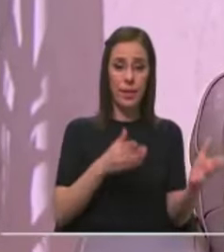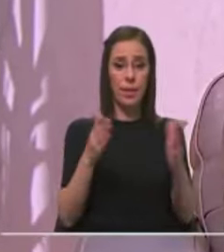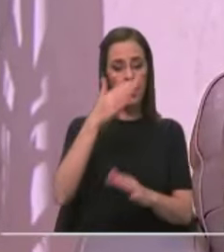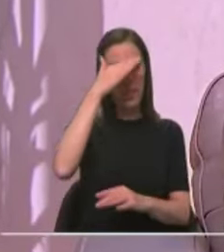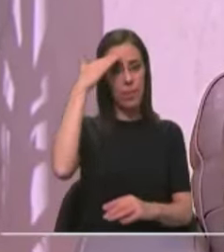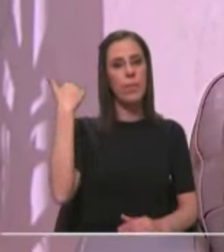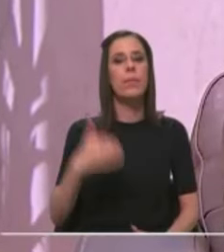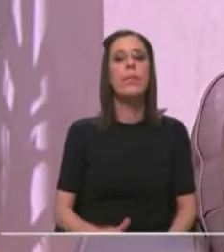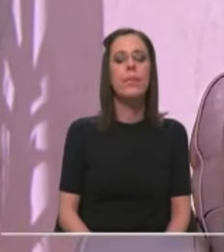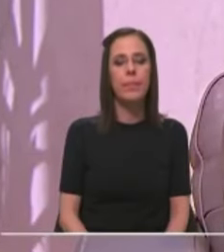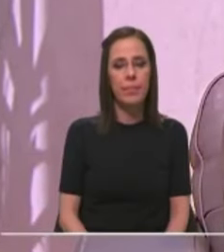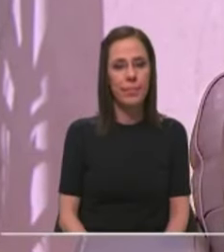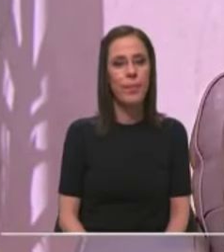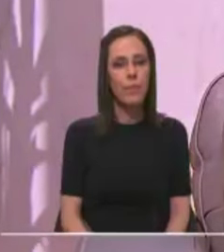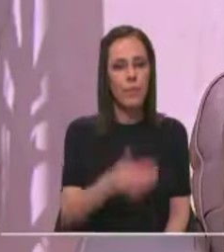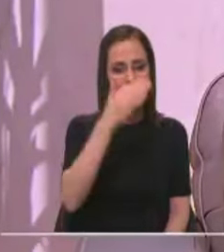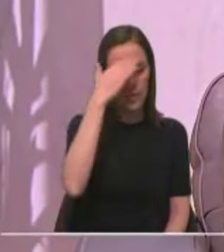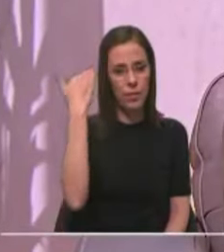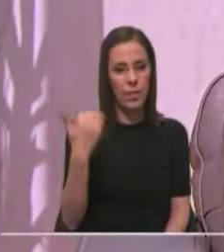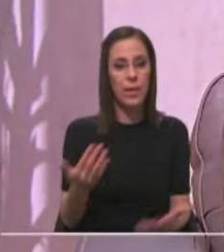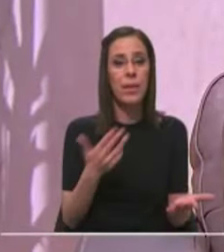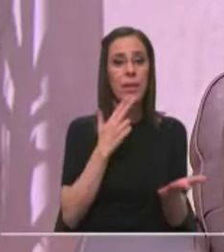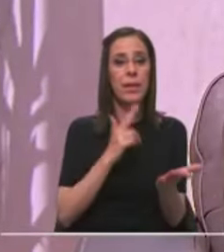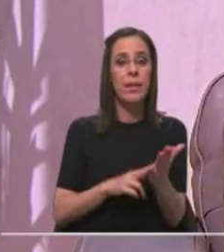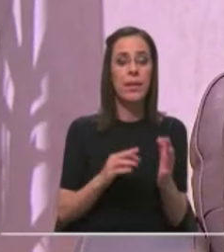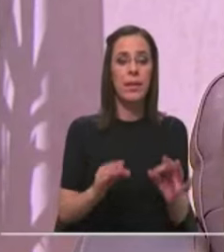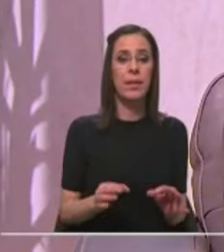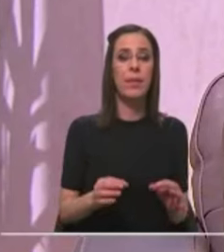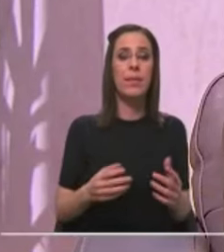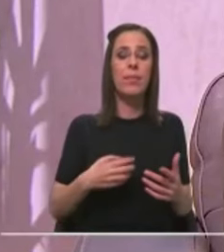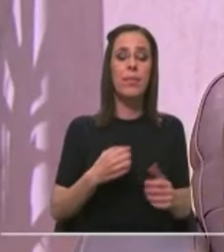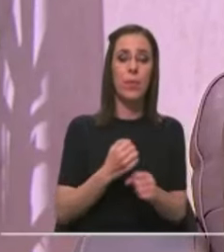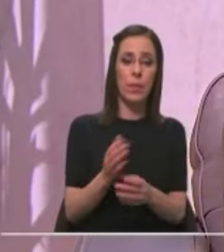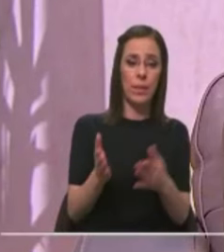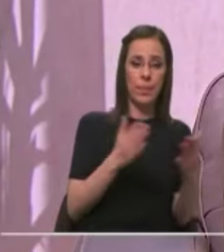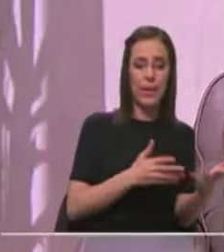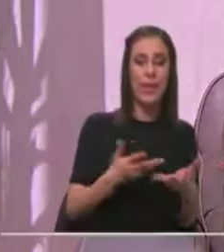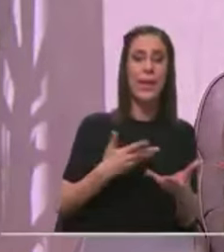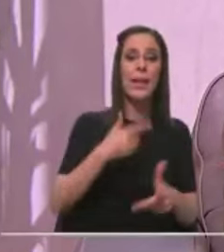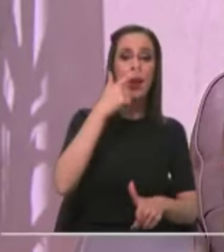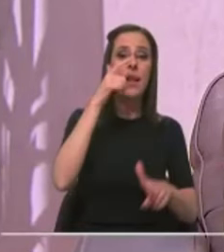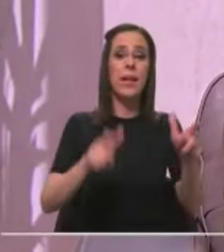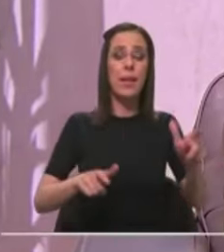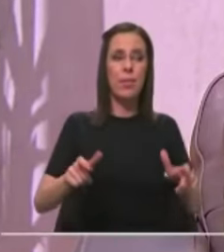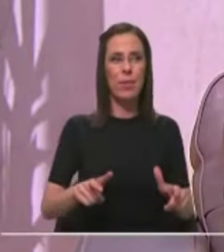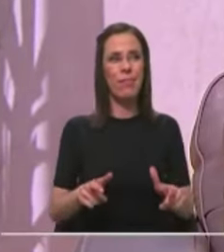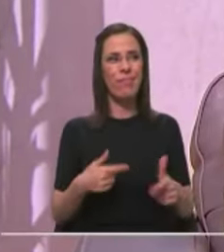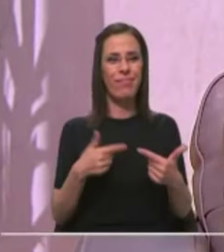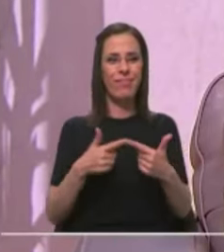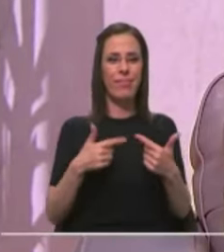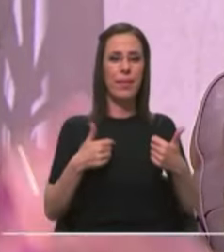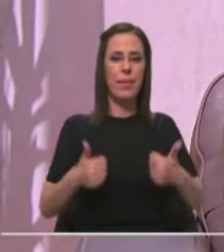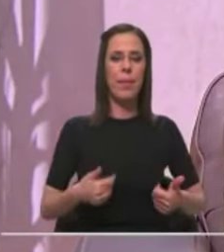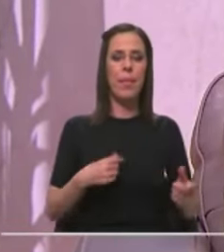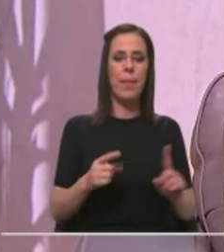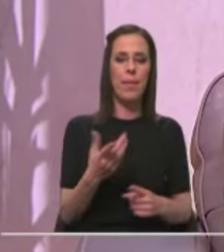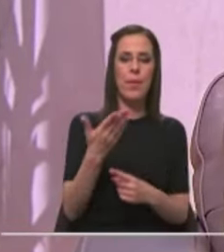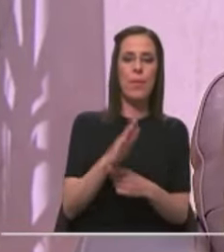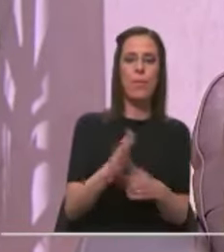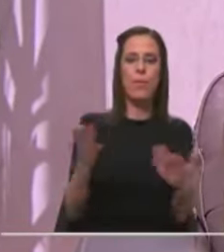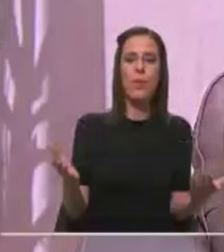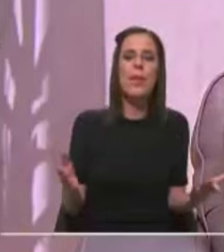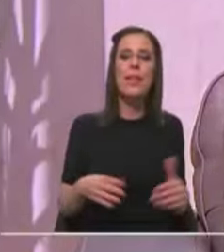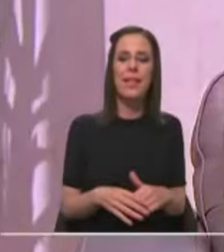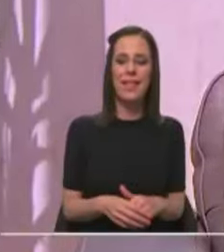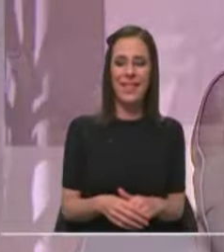difícil ou não essa foi a parte mais difícil sim porque na verdade nos trabalhos a saí-me bem na na relação com algumas pessoas estavam lá nem tanto não é como por exemplo